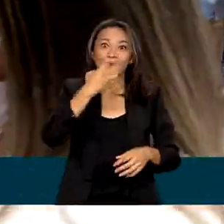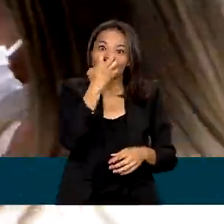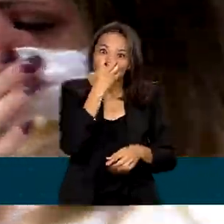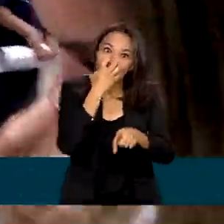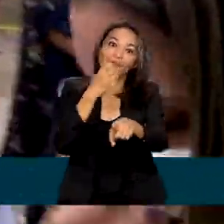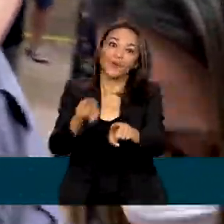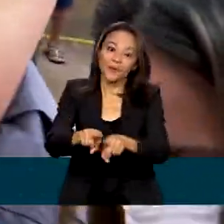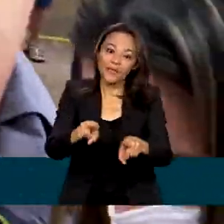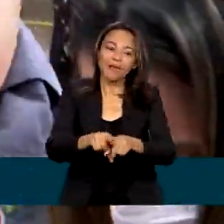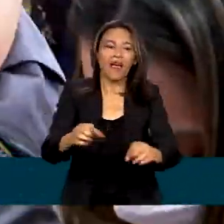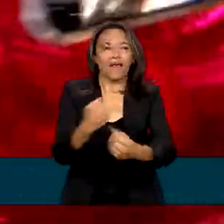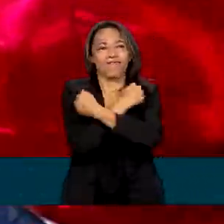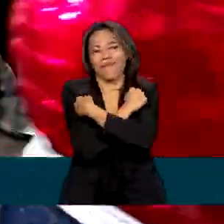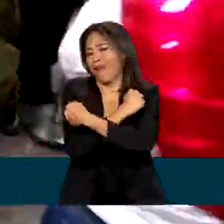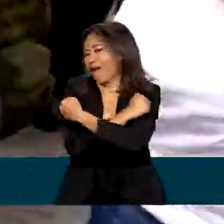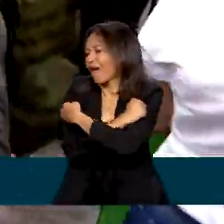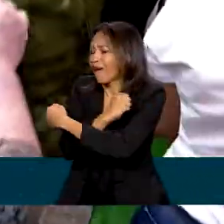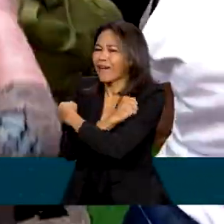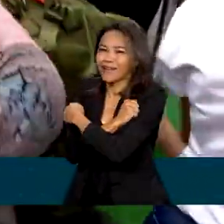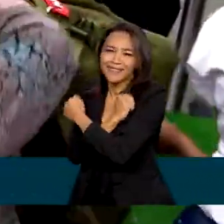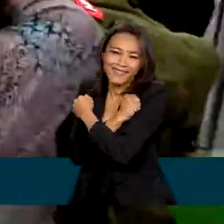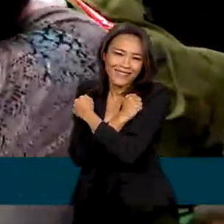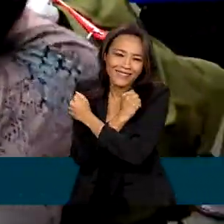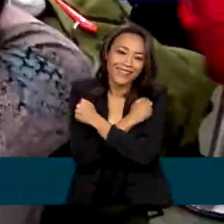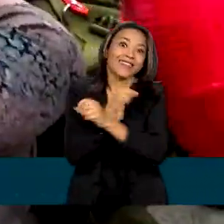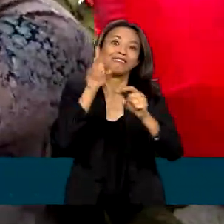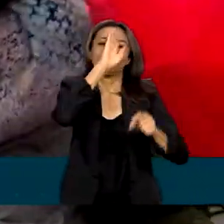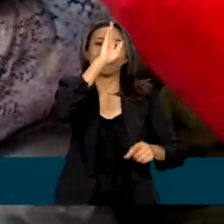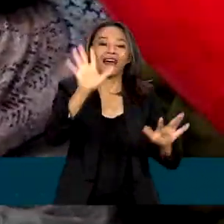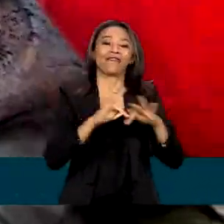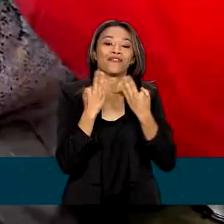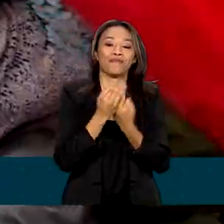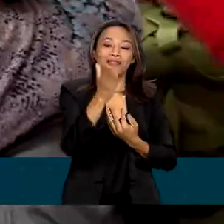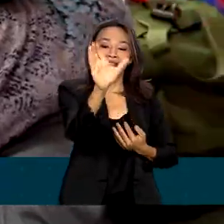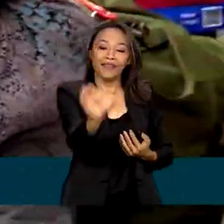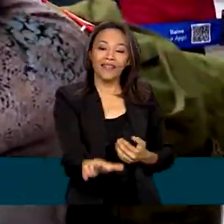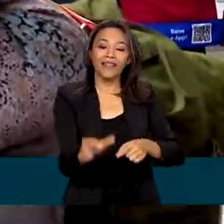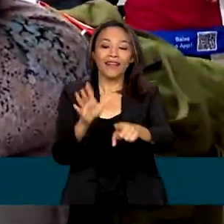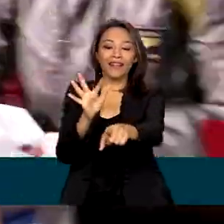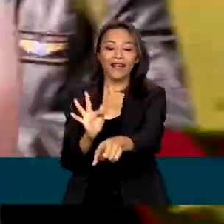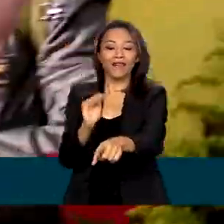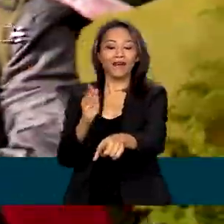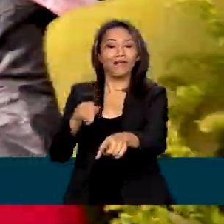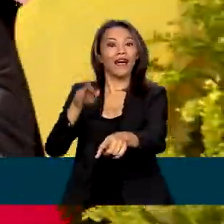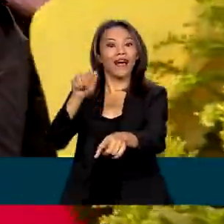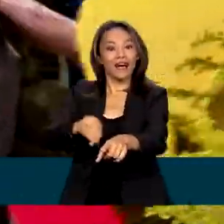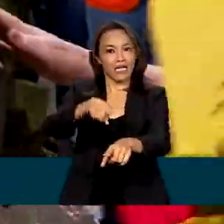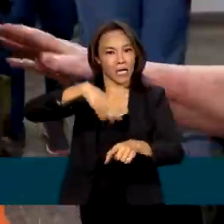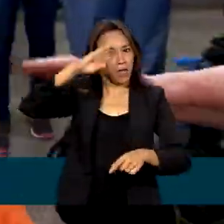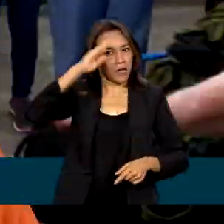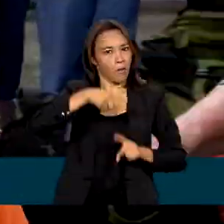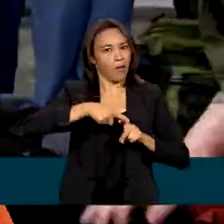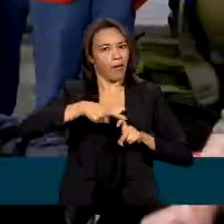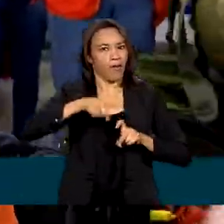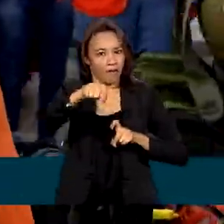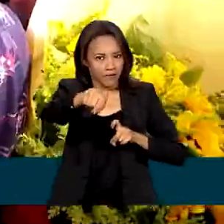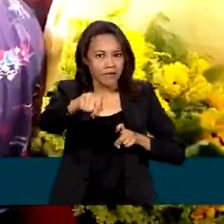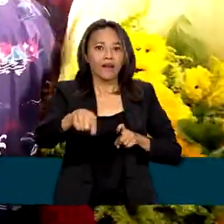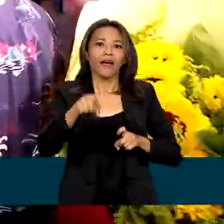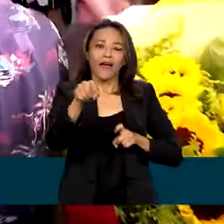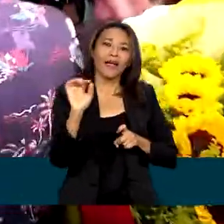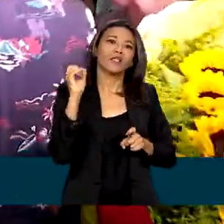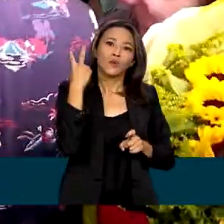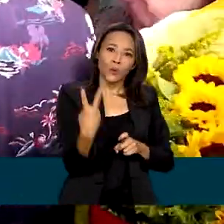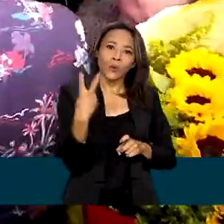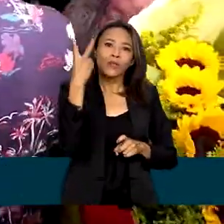foram muitos abraços e finalmente o da família da Fabiana a capitã médica da PM de São Paulo era uma das